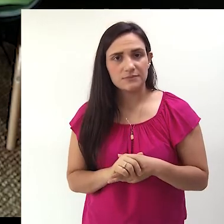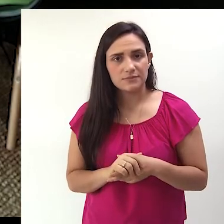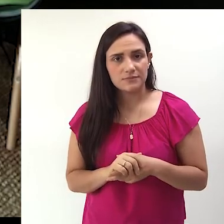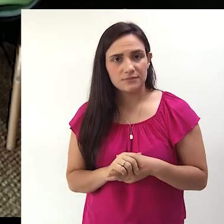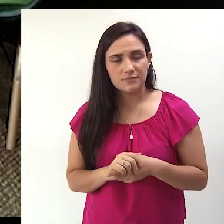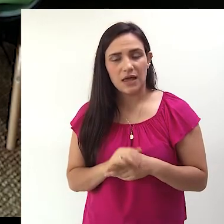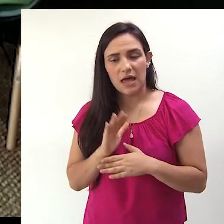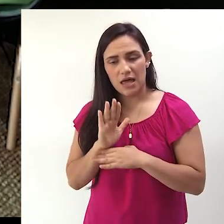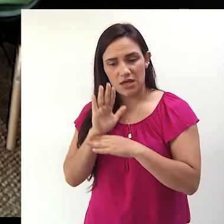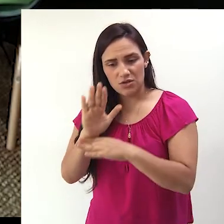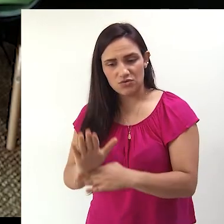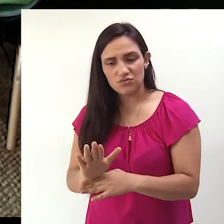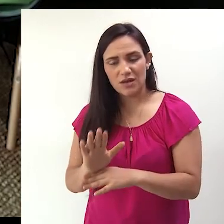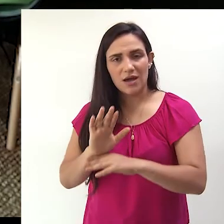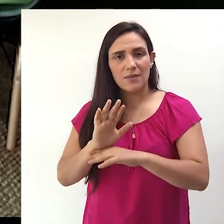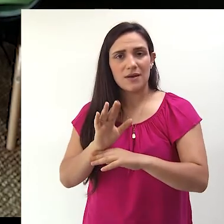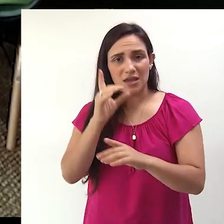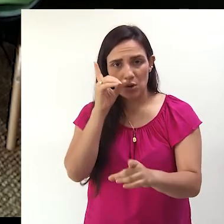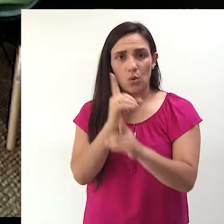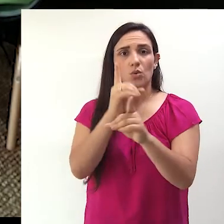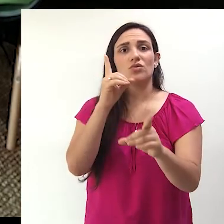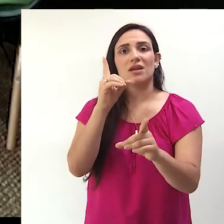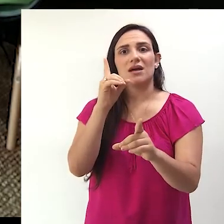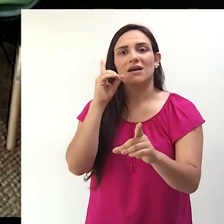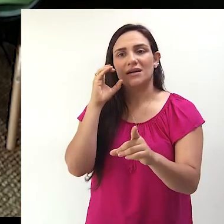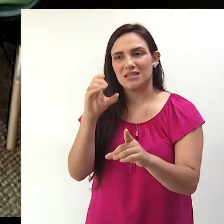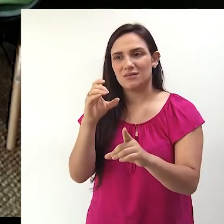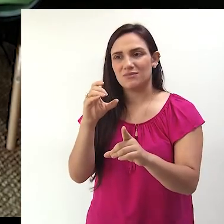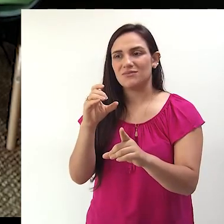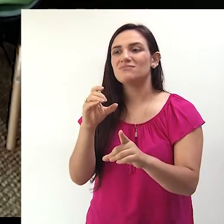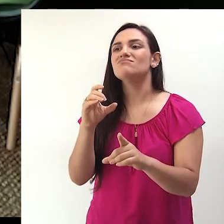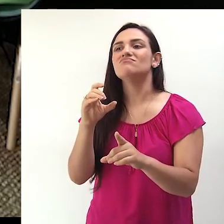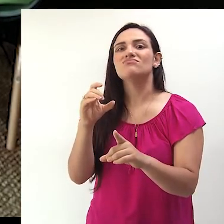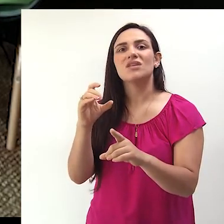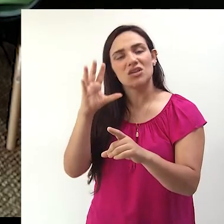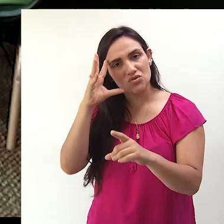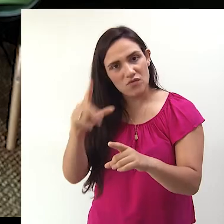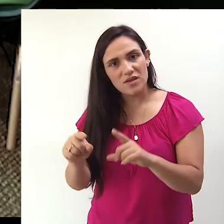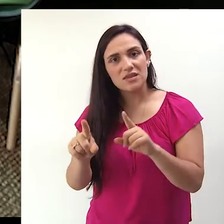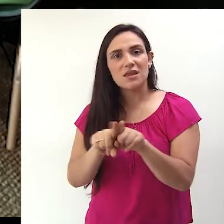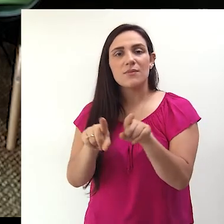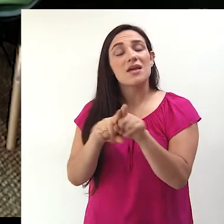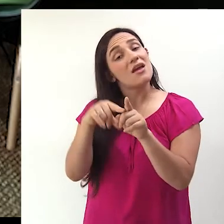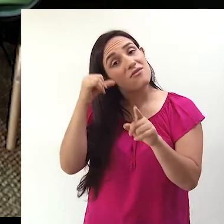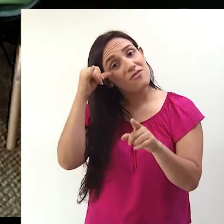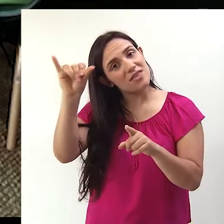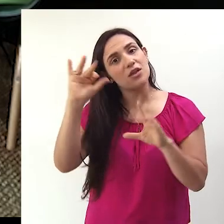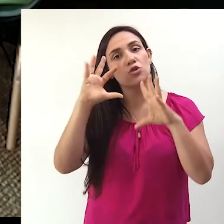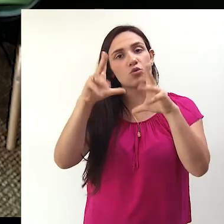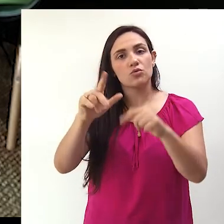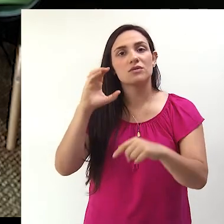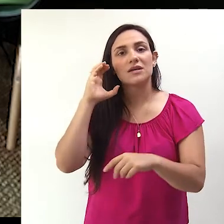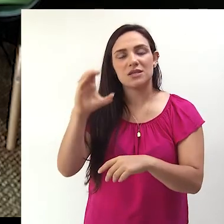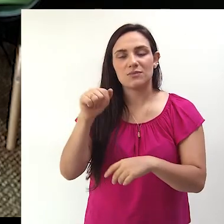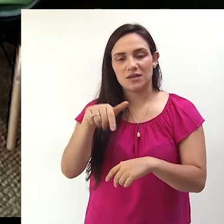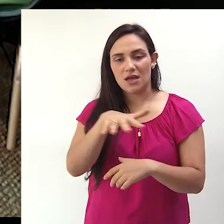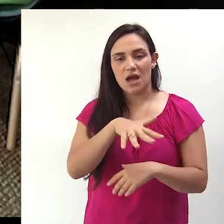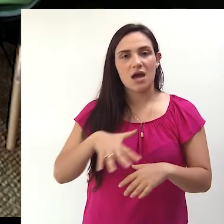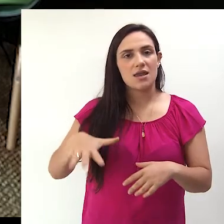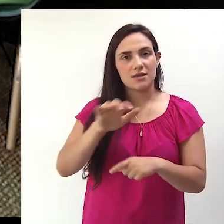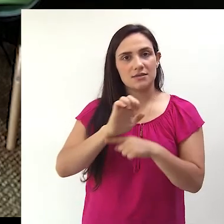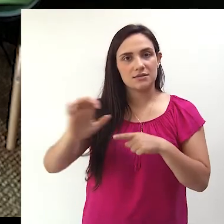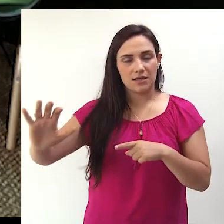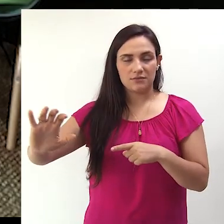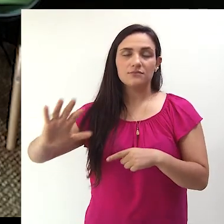para esclarecer, contribuir para evitar que os crimes rurais ocorram aqui no estado e dizer que estamos de